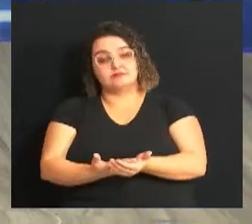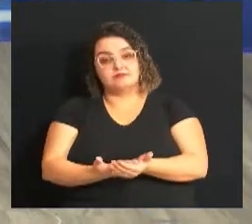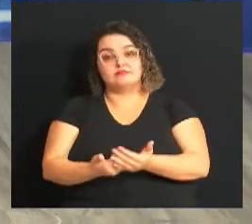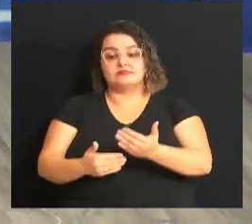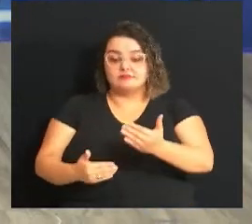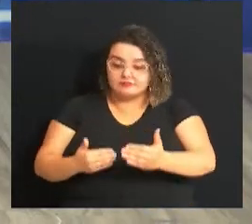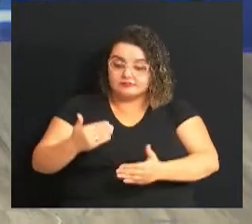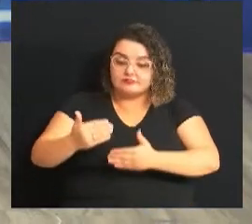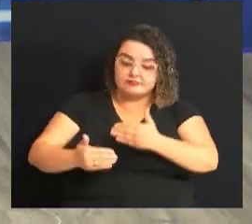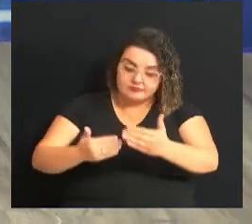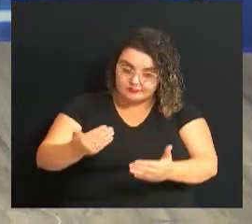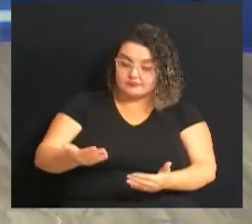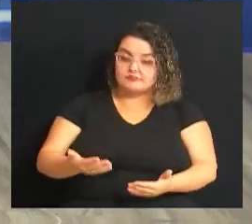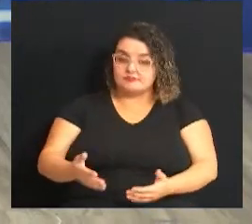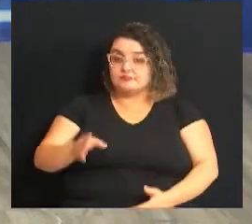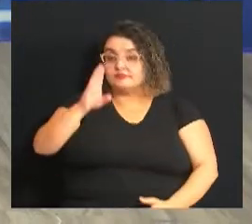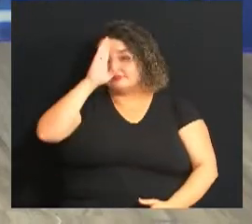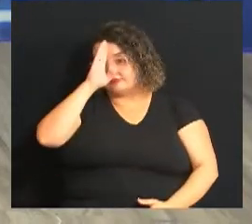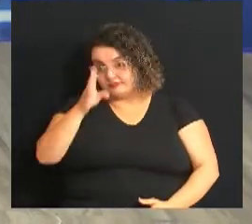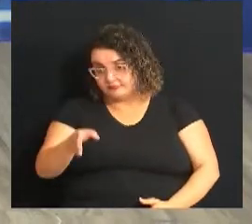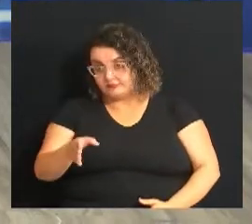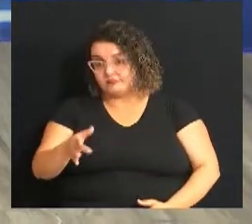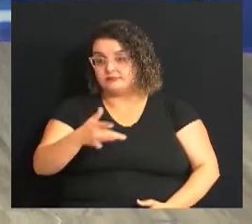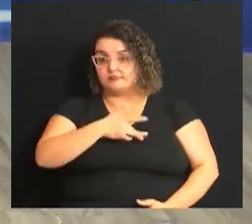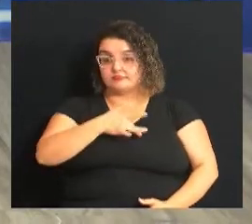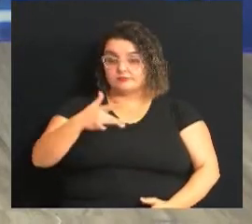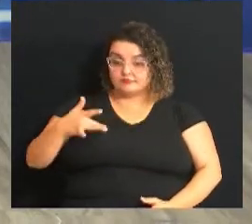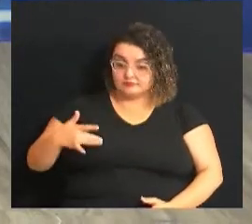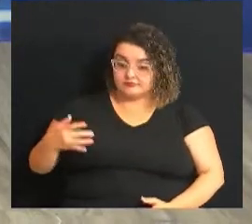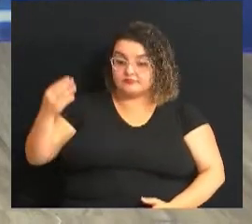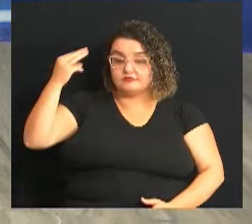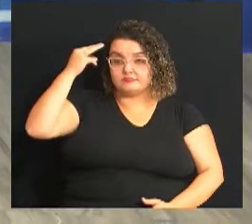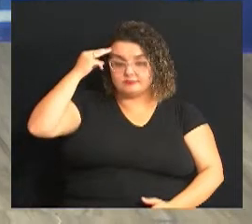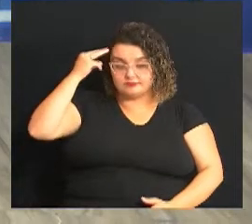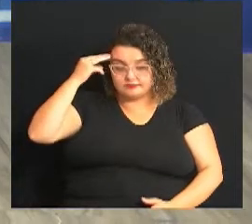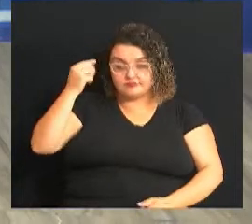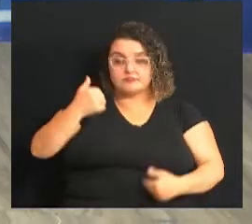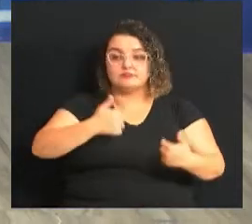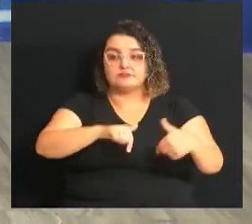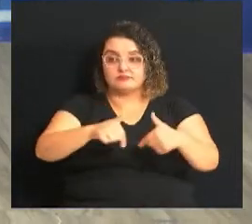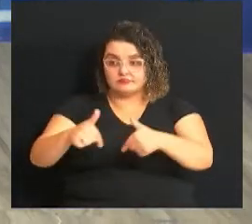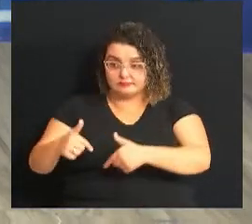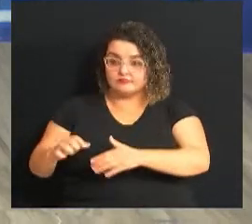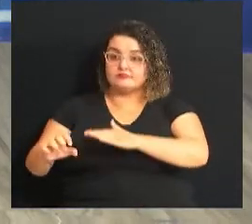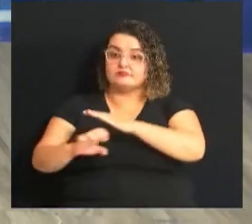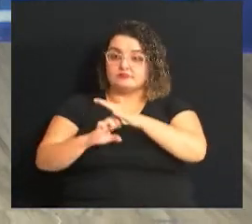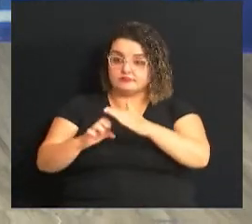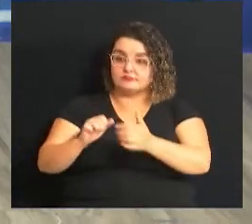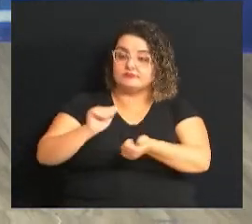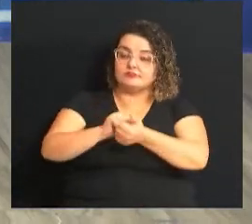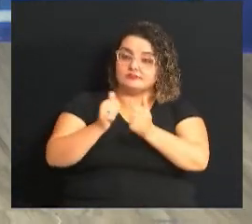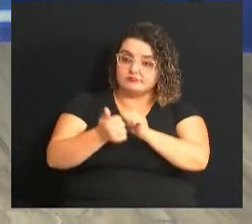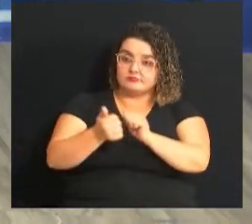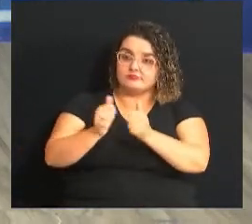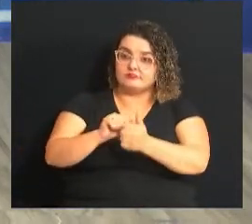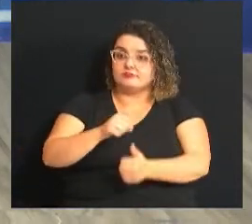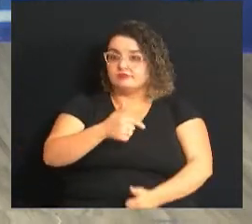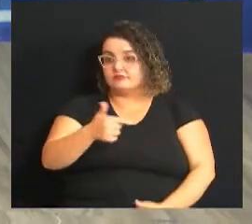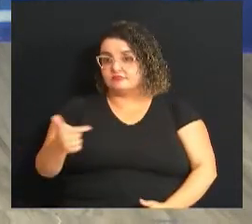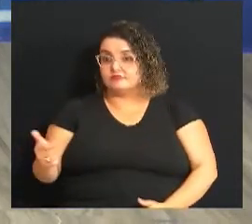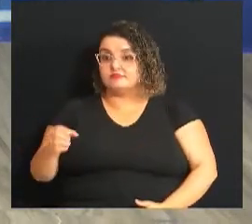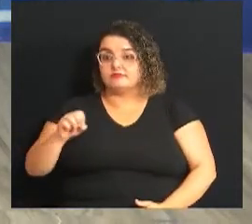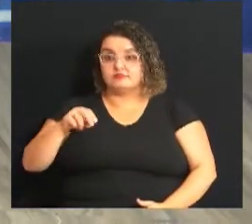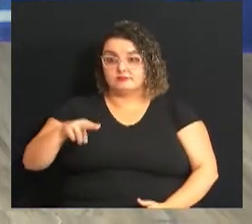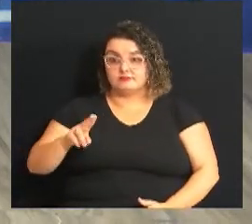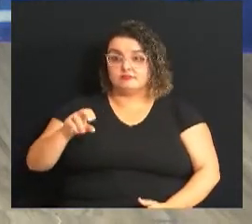muito, principalmente em relação a essa saúde mental deste trabalhador, para que a empresa também se adapte e não tenha nenhum ônus.